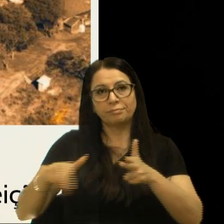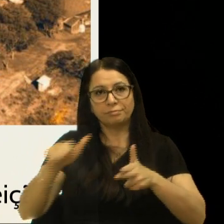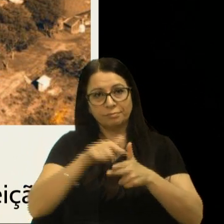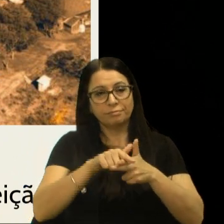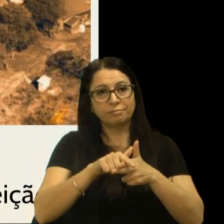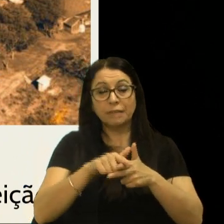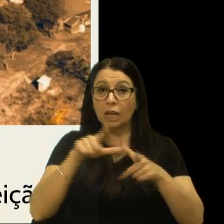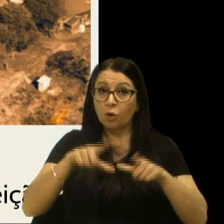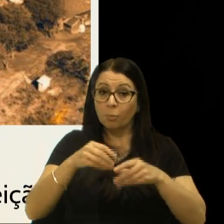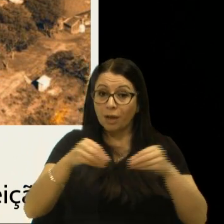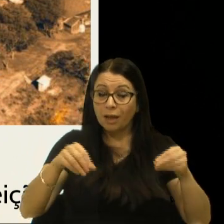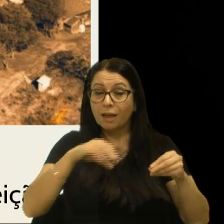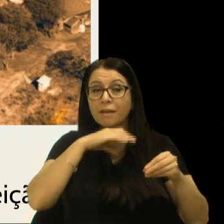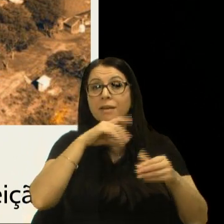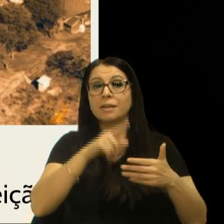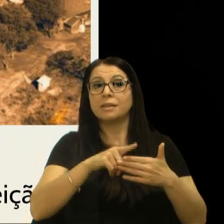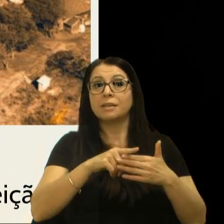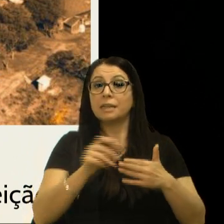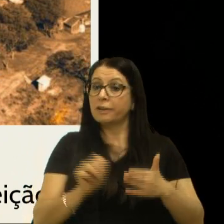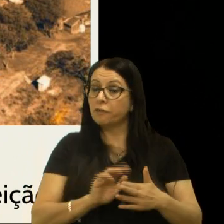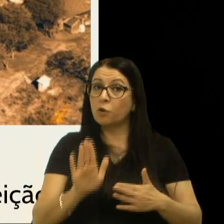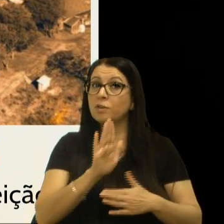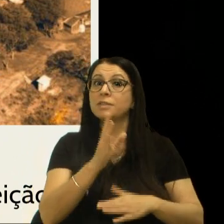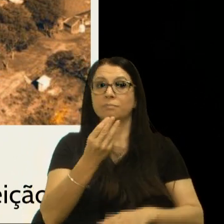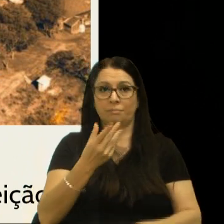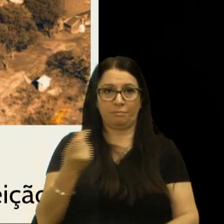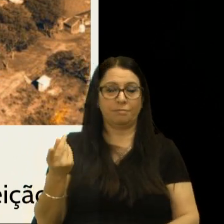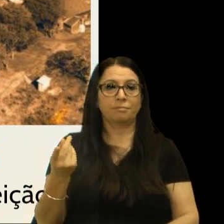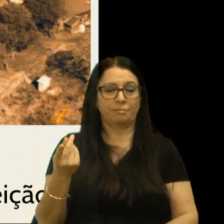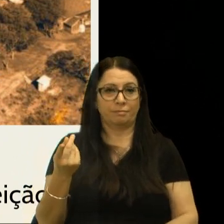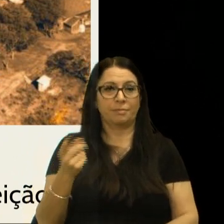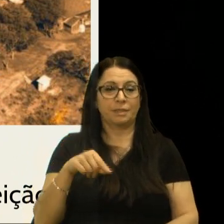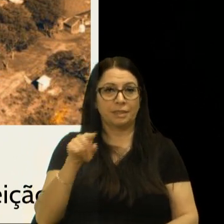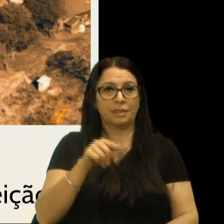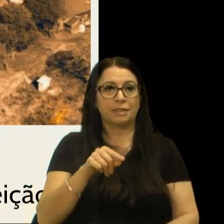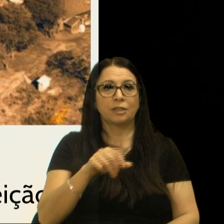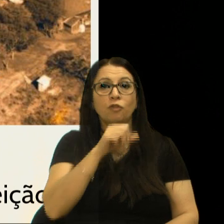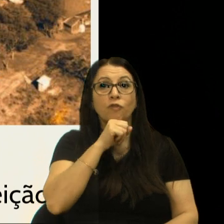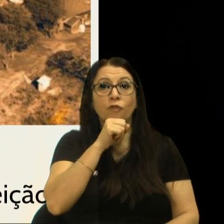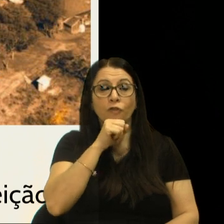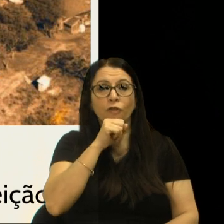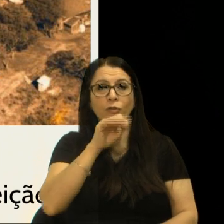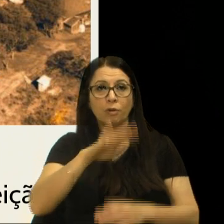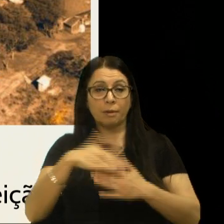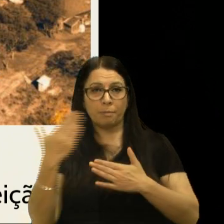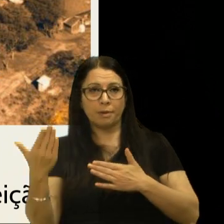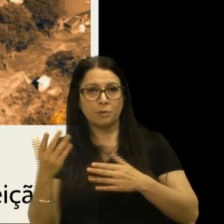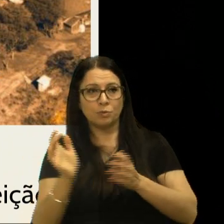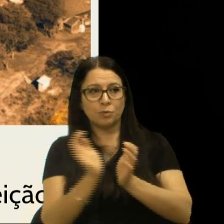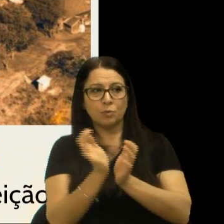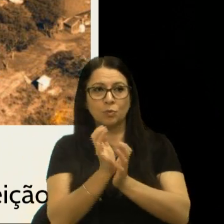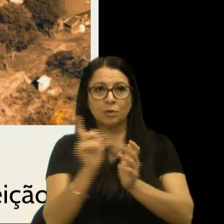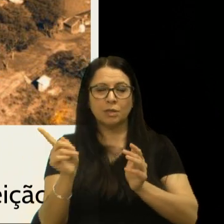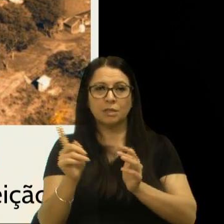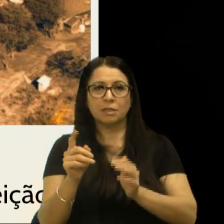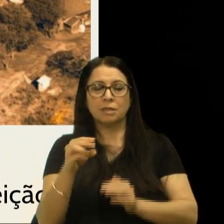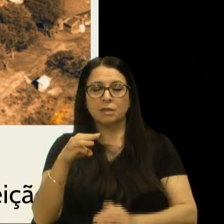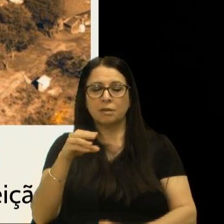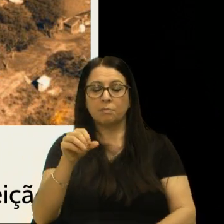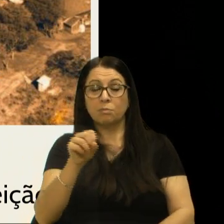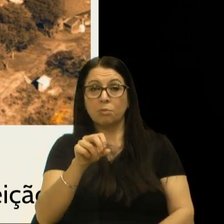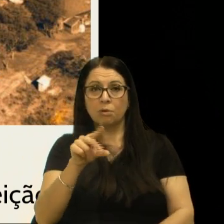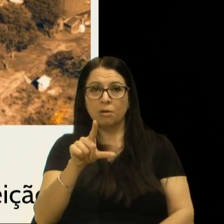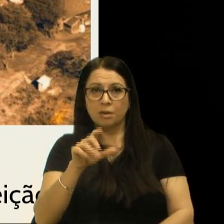uma área que seguramente ia valorizar muito. E aí o vô Fermino e mais um outro colega da Mosele, trabalhavam